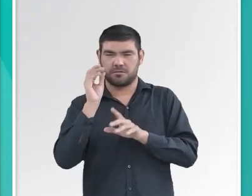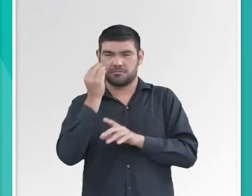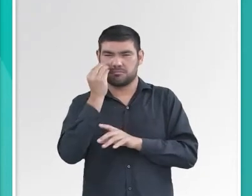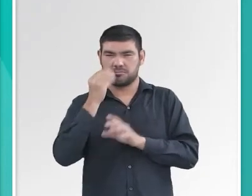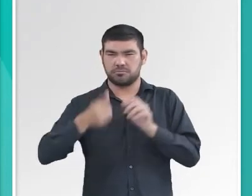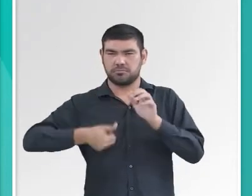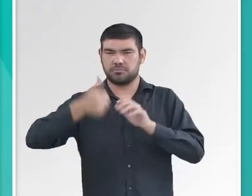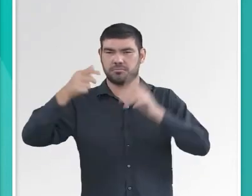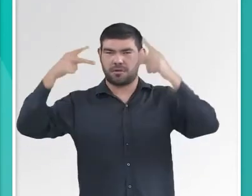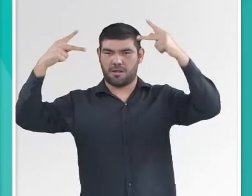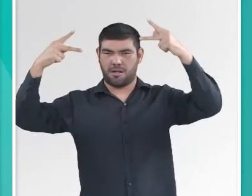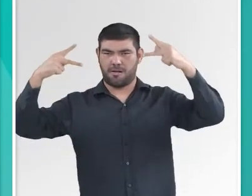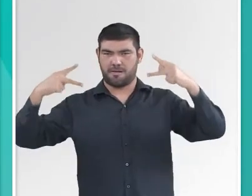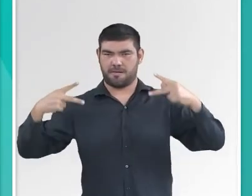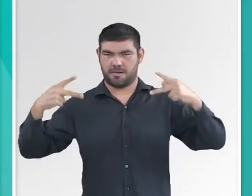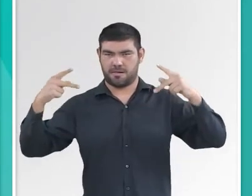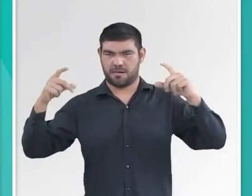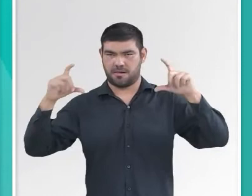só, quando ela acontece.